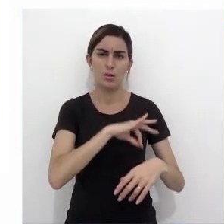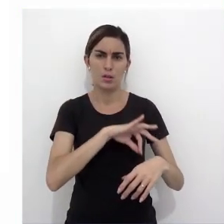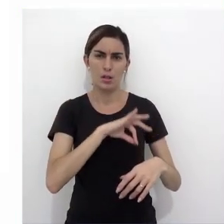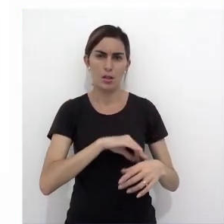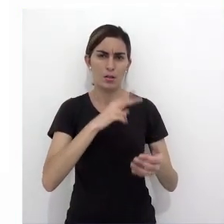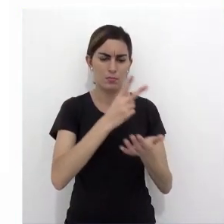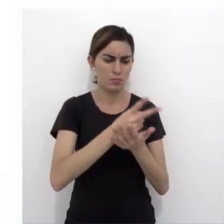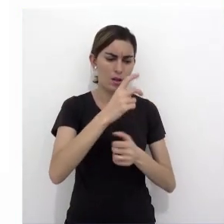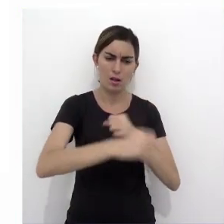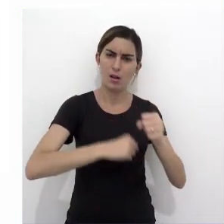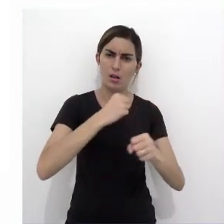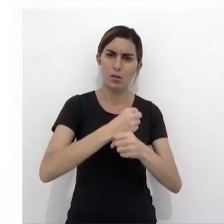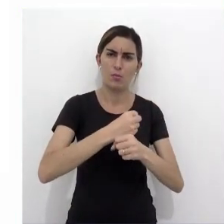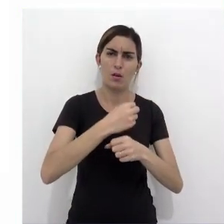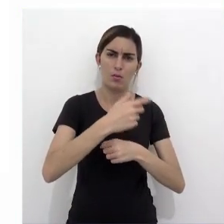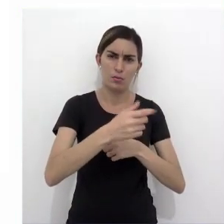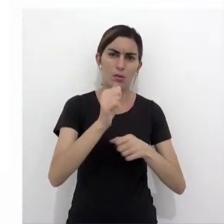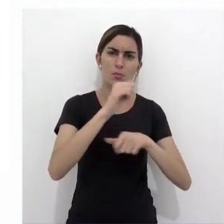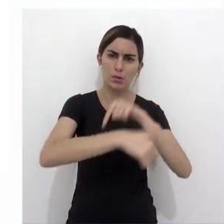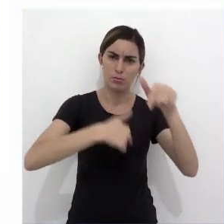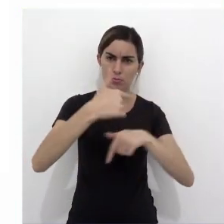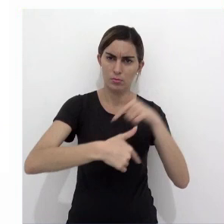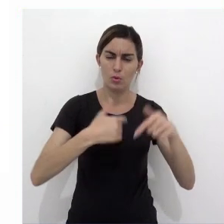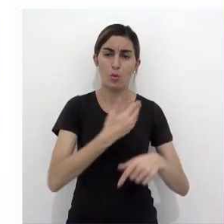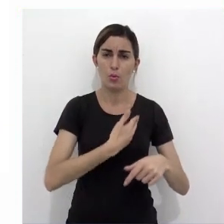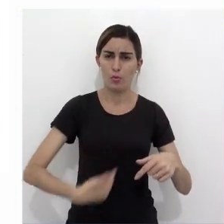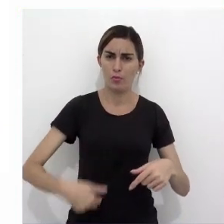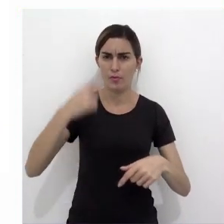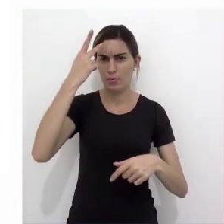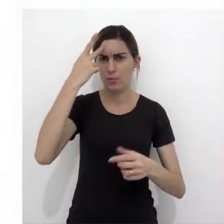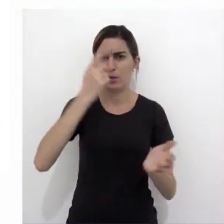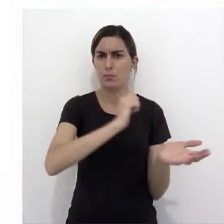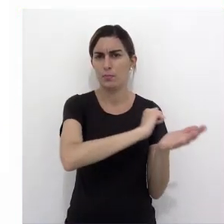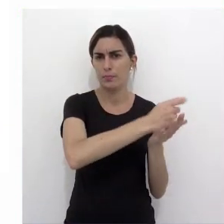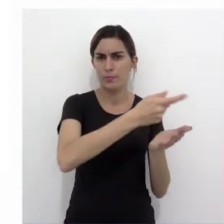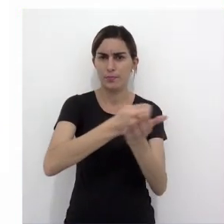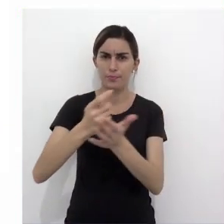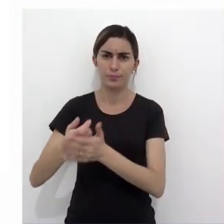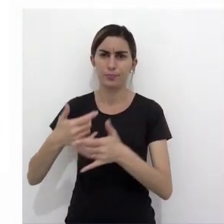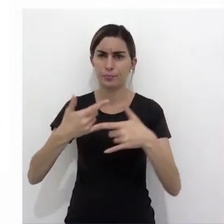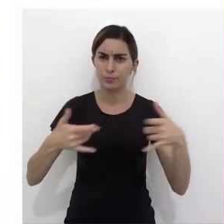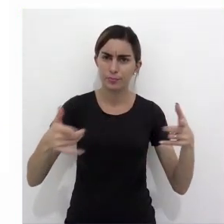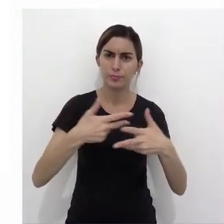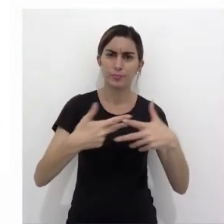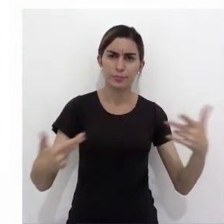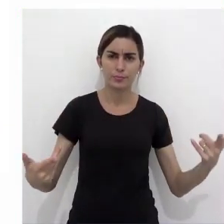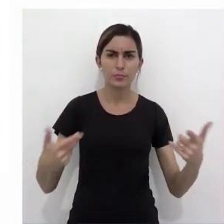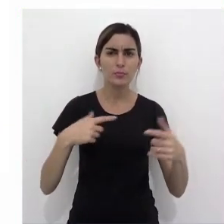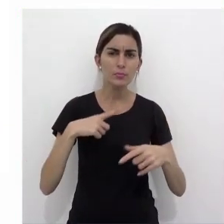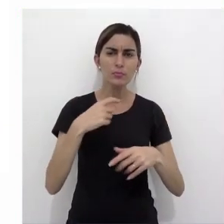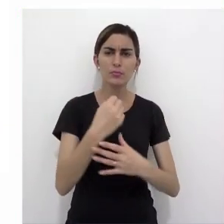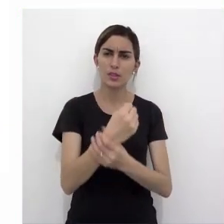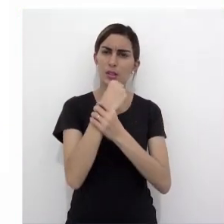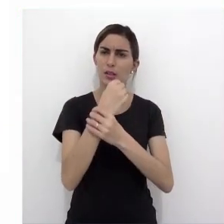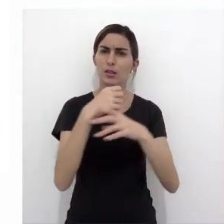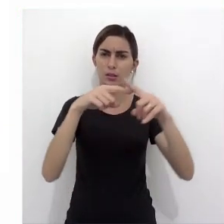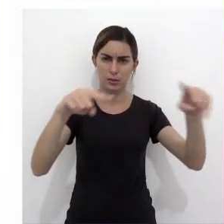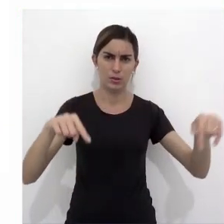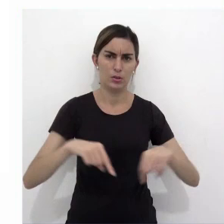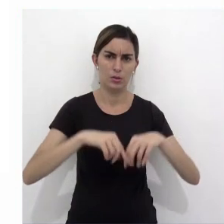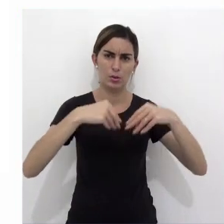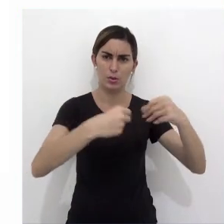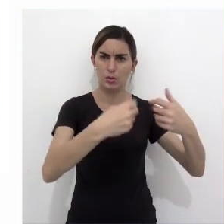anual e por produtividade. O governo paulista pagava as passagens e era garantido um pedaço de roça